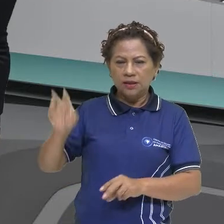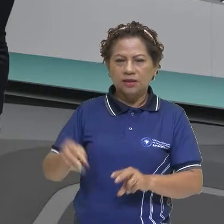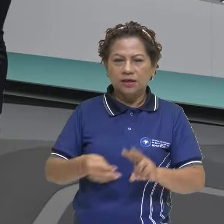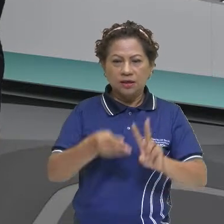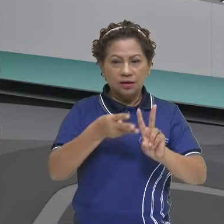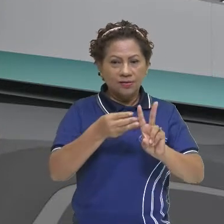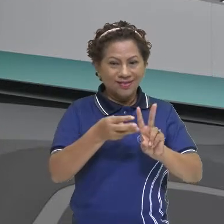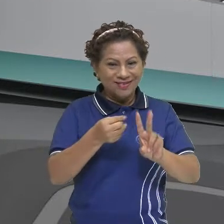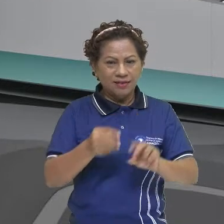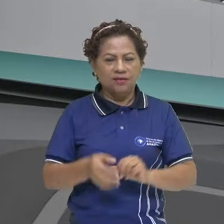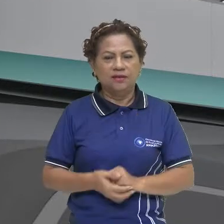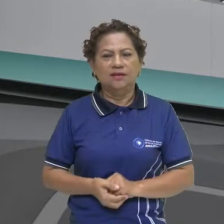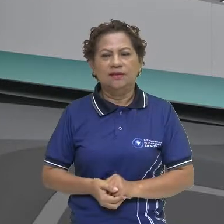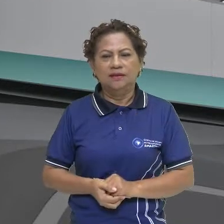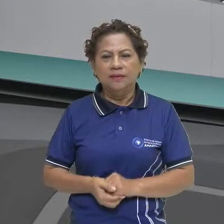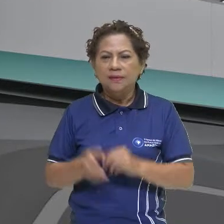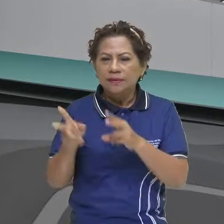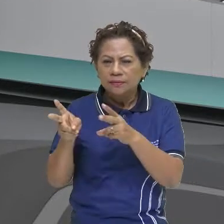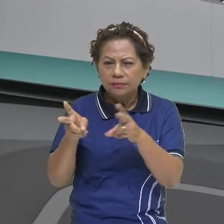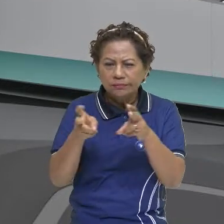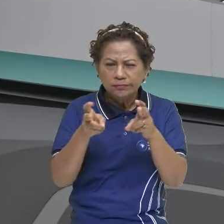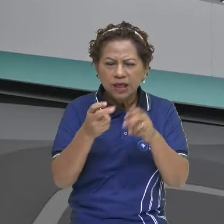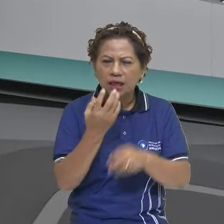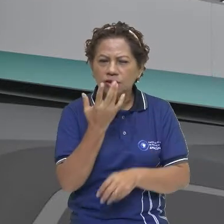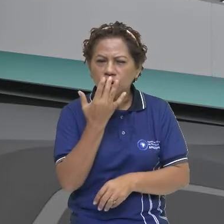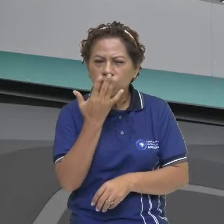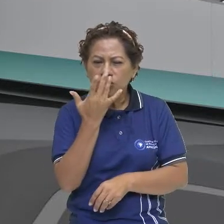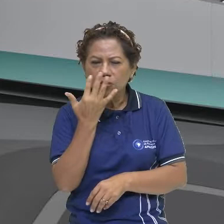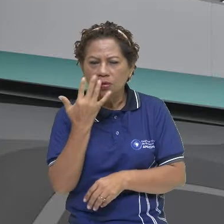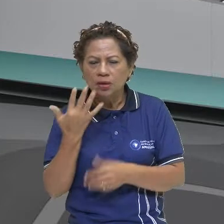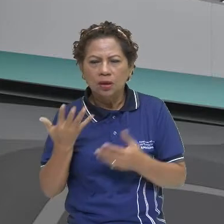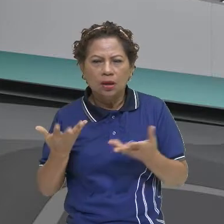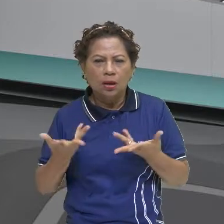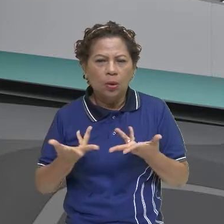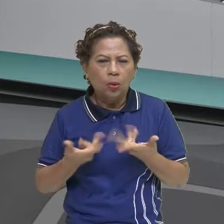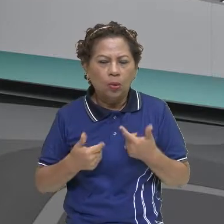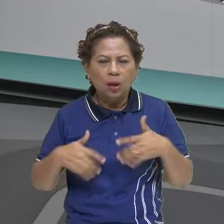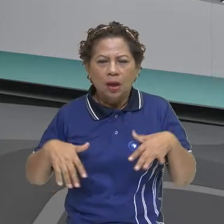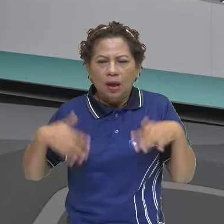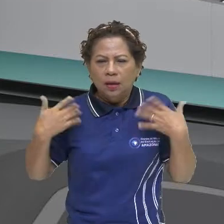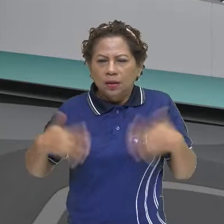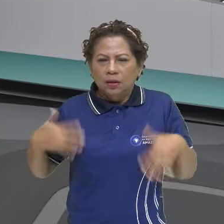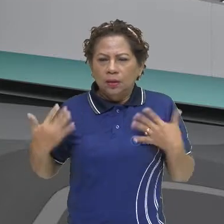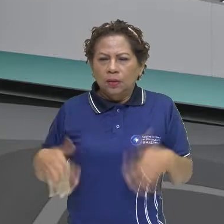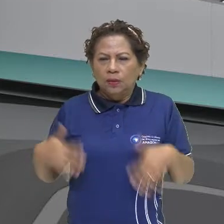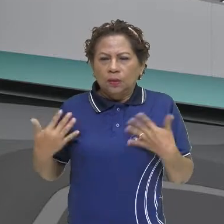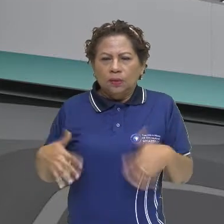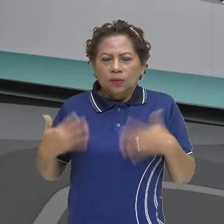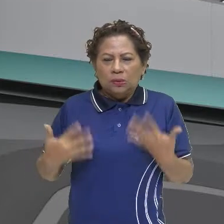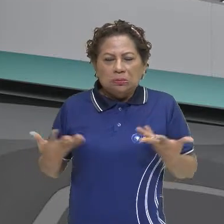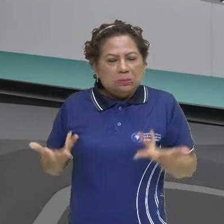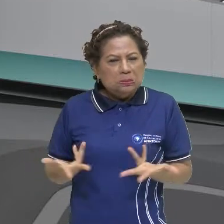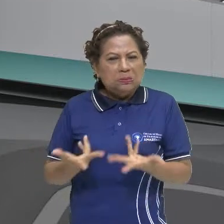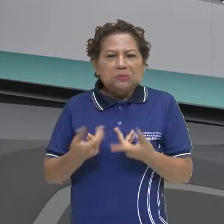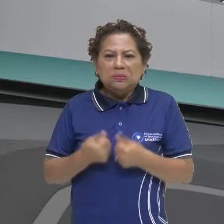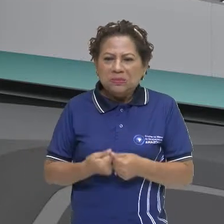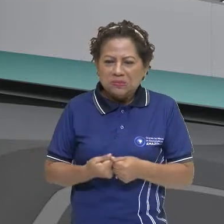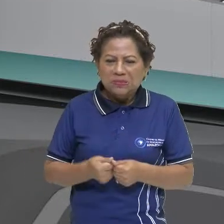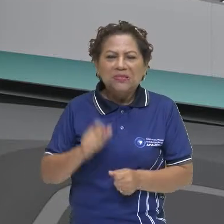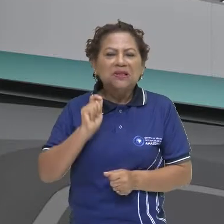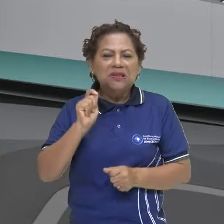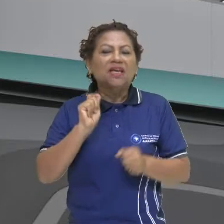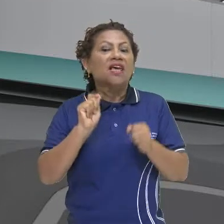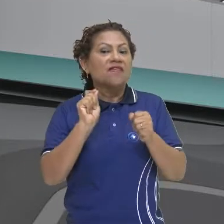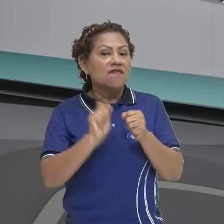indígena. Olha quantas cores! Então, vocês conseguem perceber que o artista que compôs a obra,